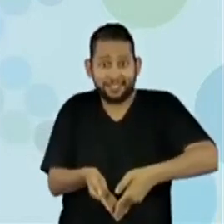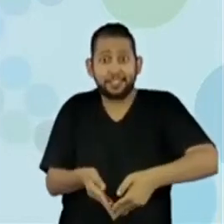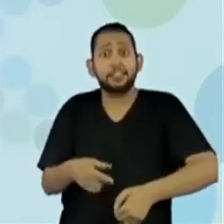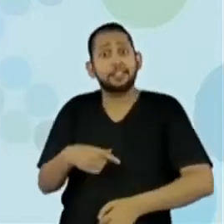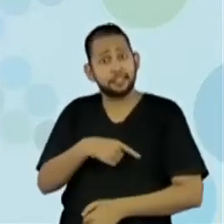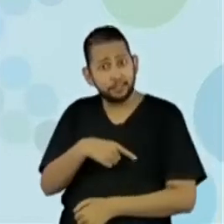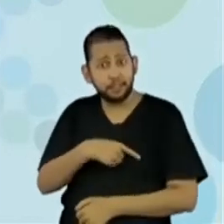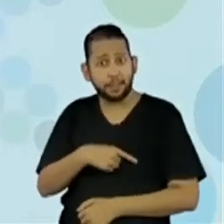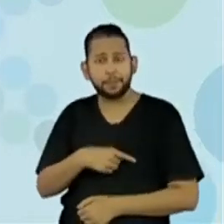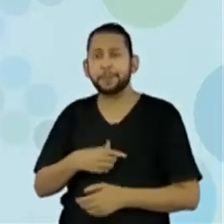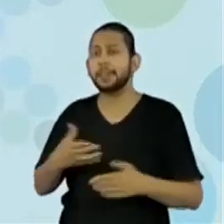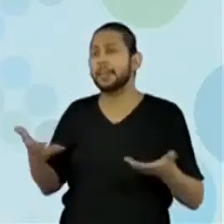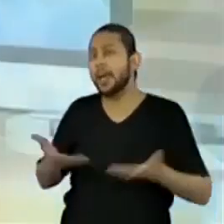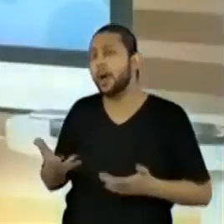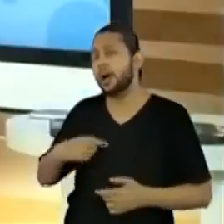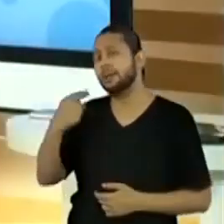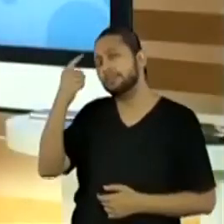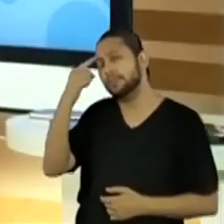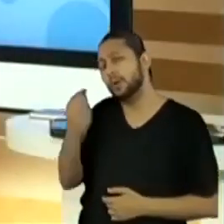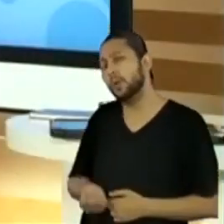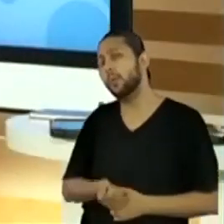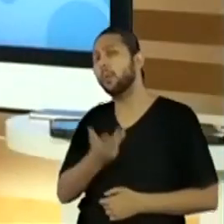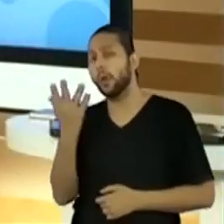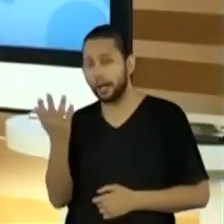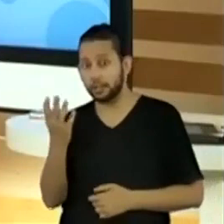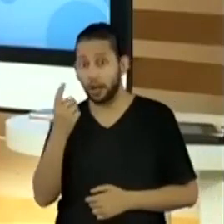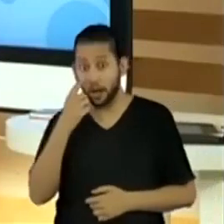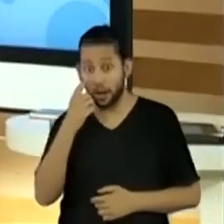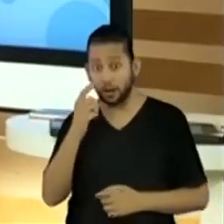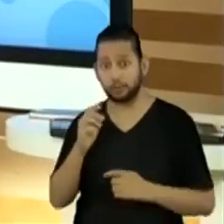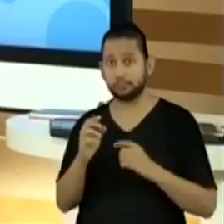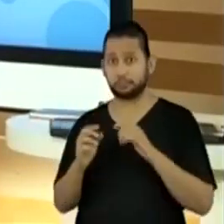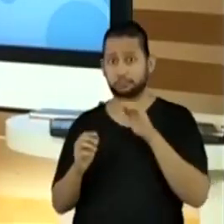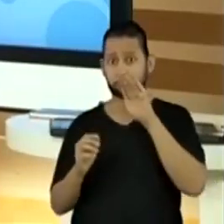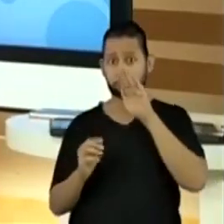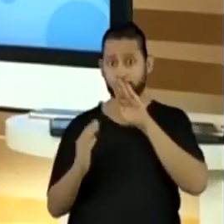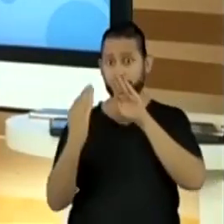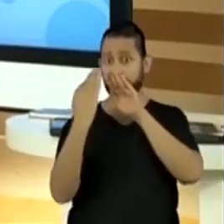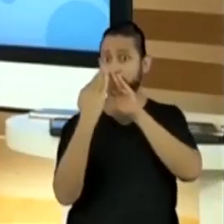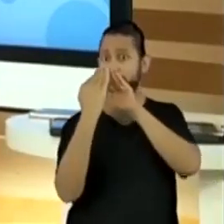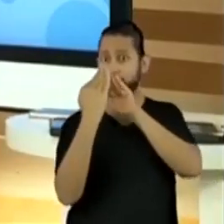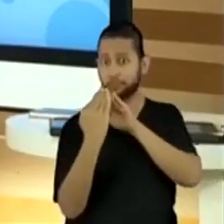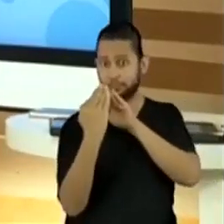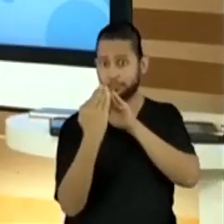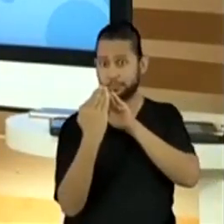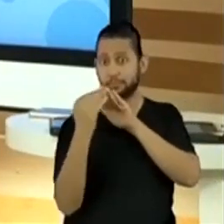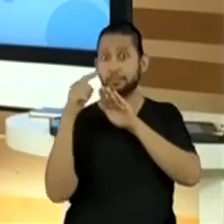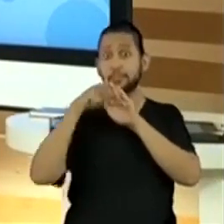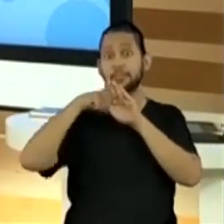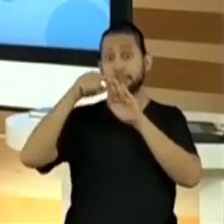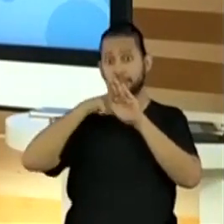Agora, vamos imaginar que a gente está olhando a parte de trás dessa figura. Eu tenho aqui, ó, mais